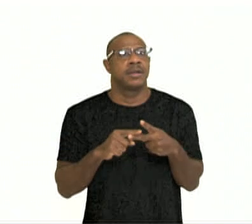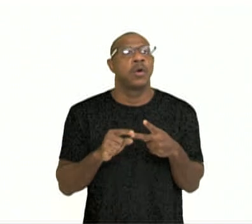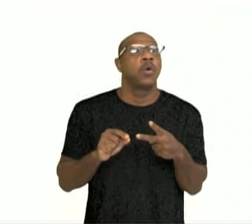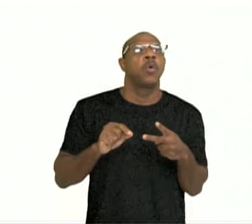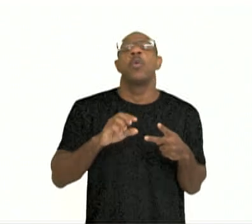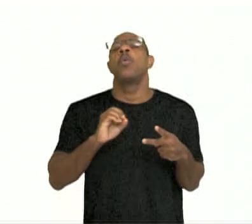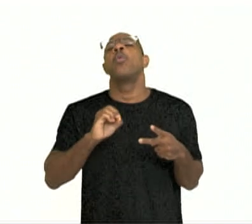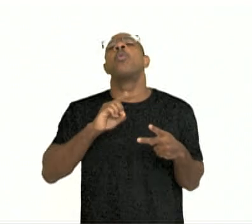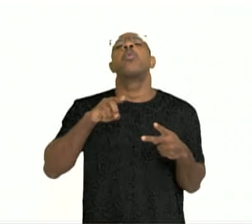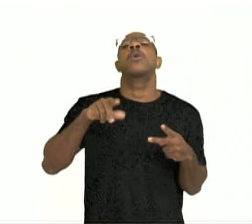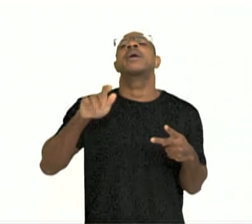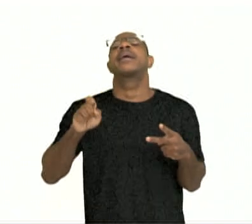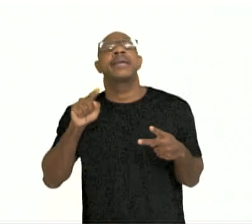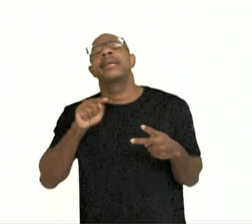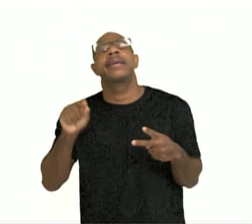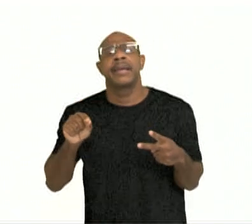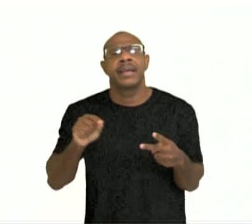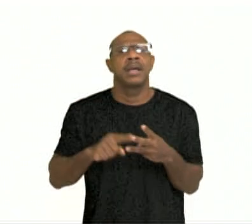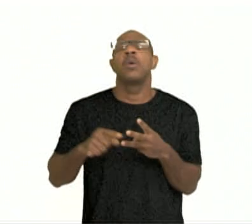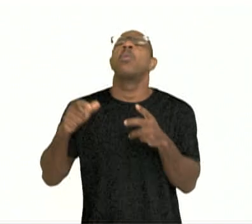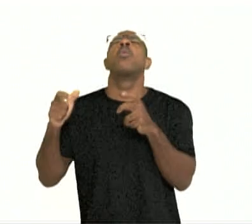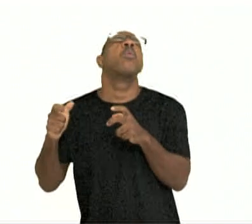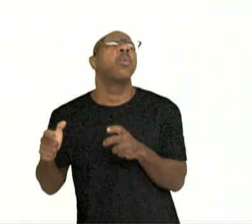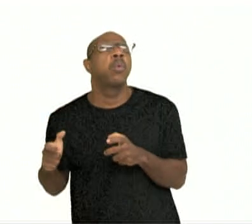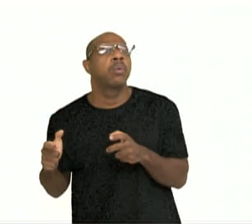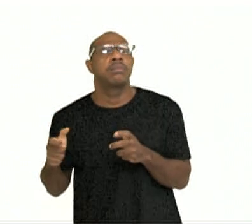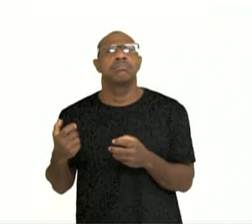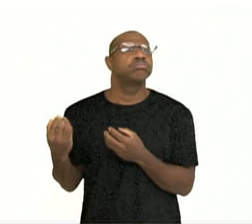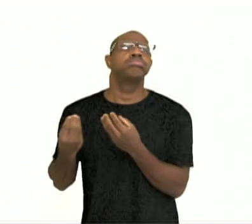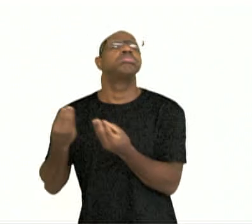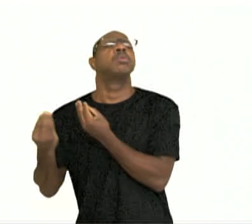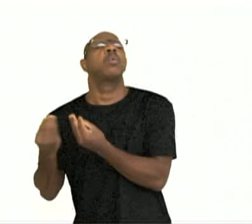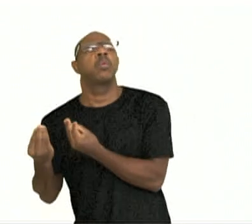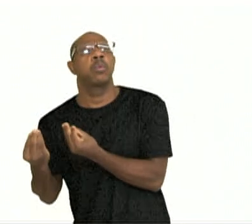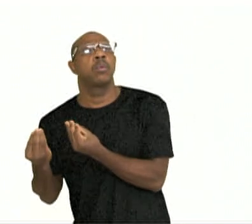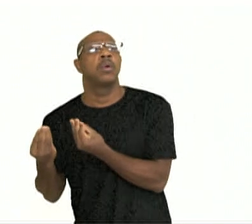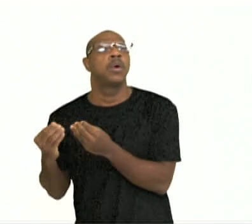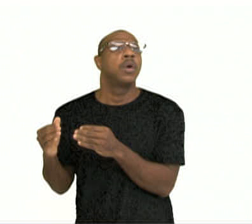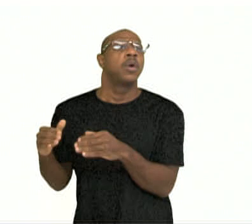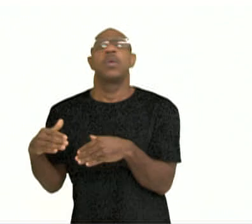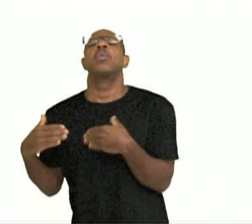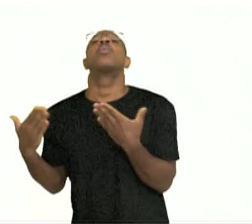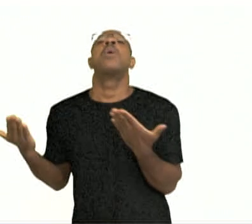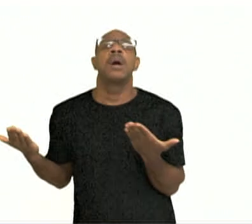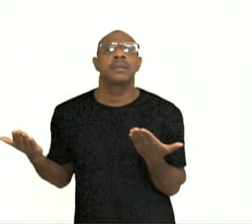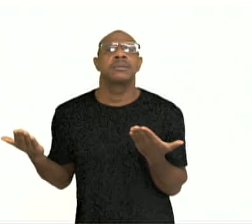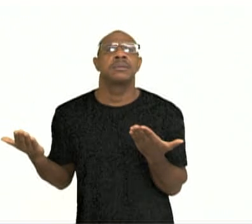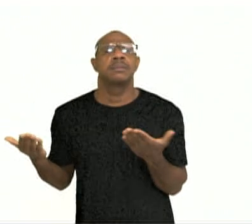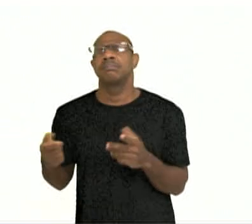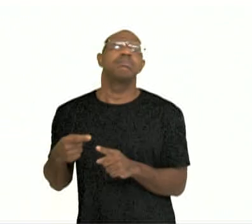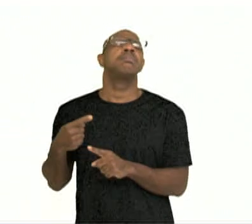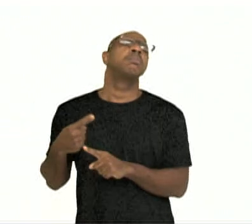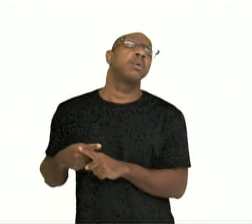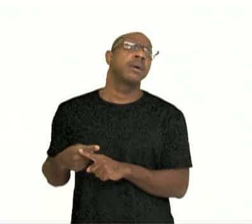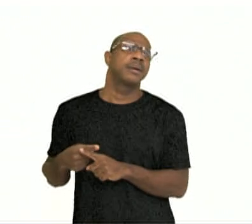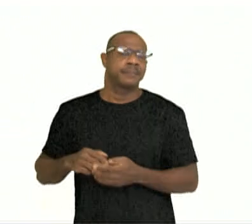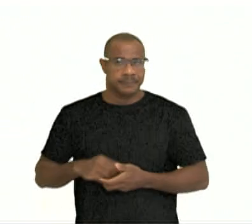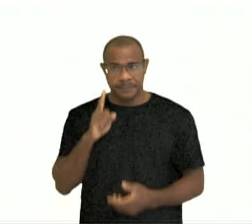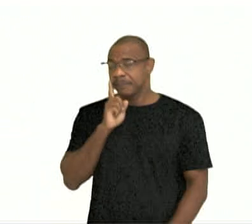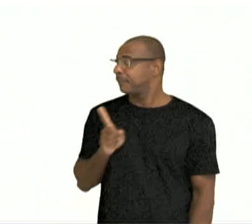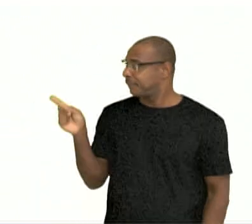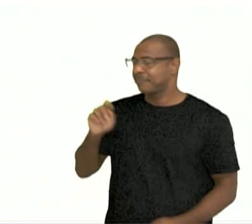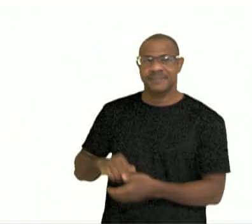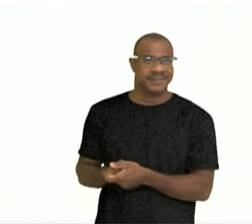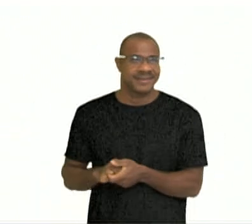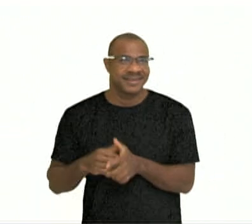que, onde, como, quando e por quê. Você consegue